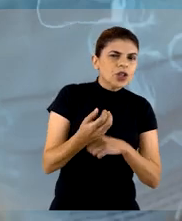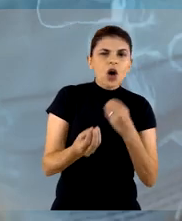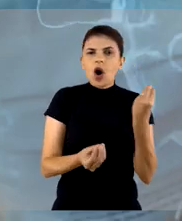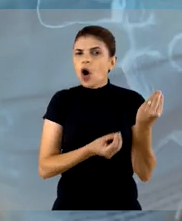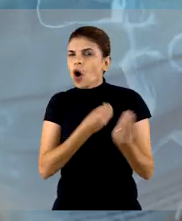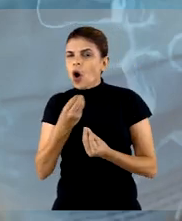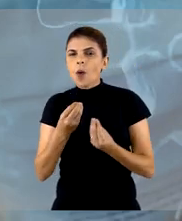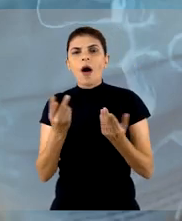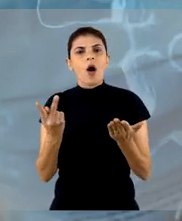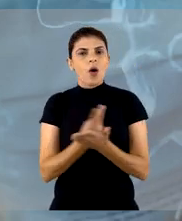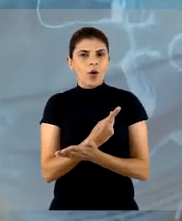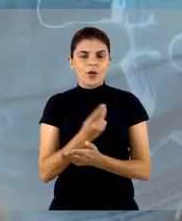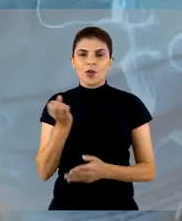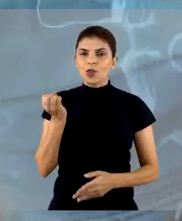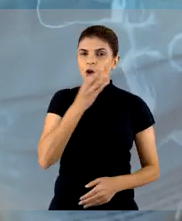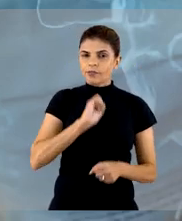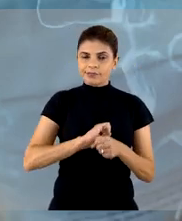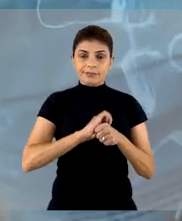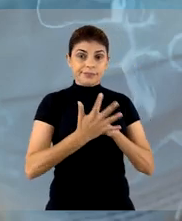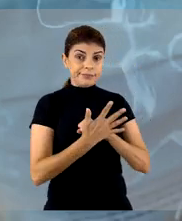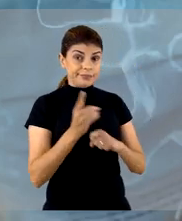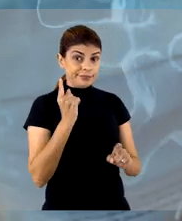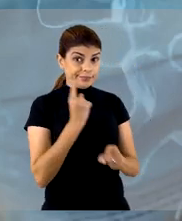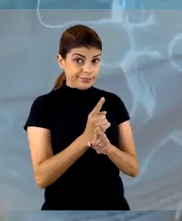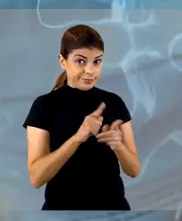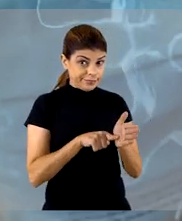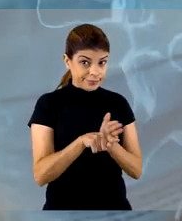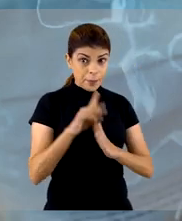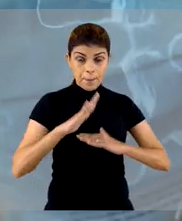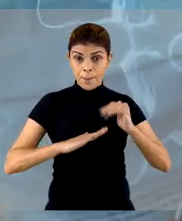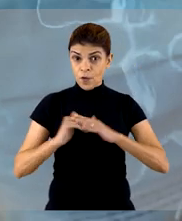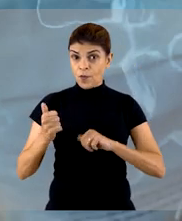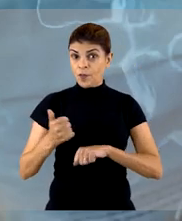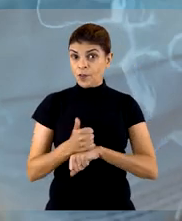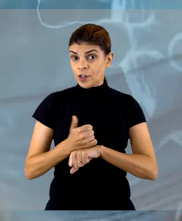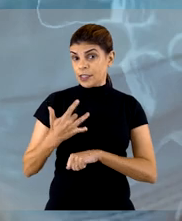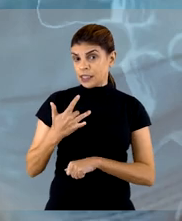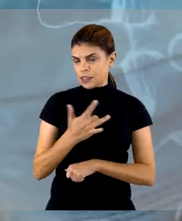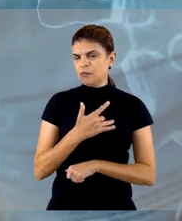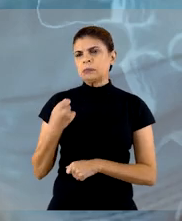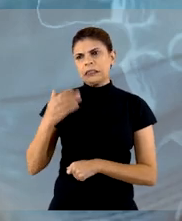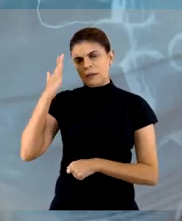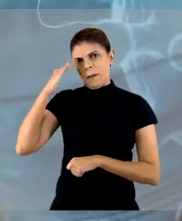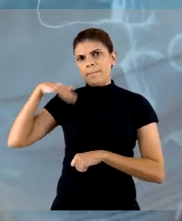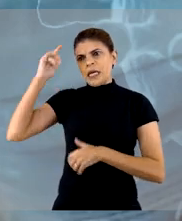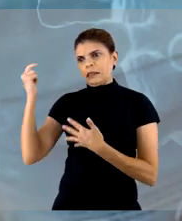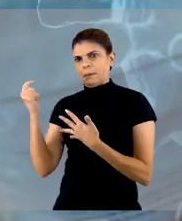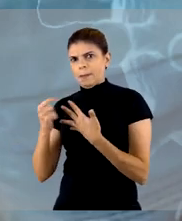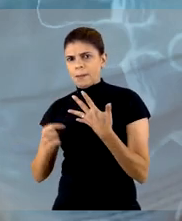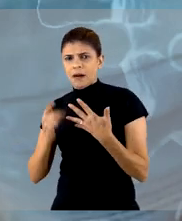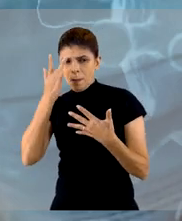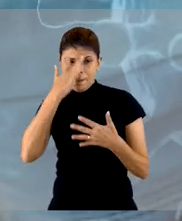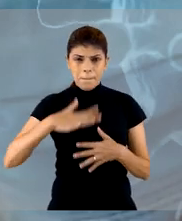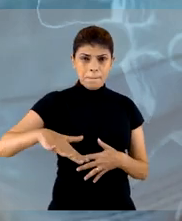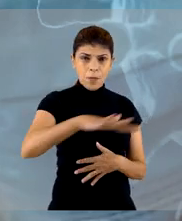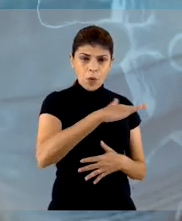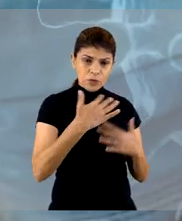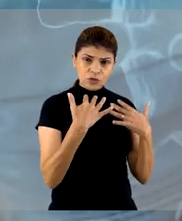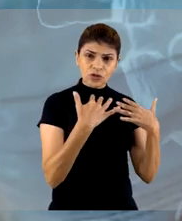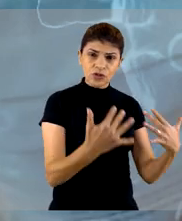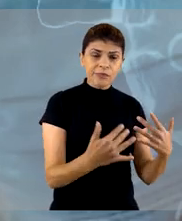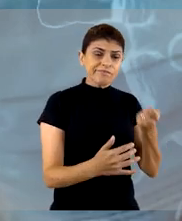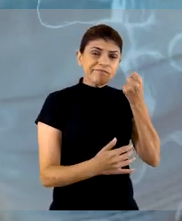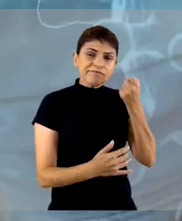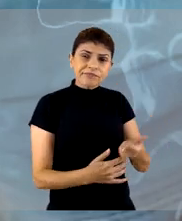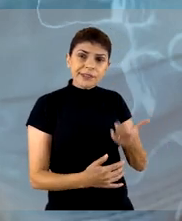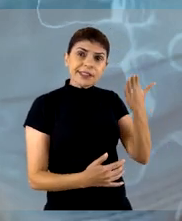da dinâmica do diagnóstico do novo coronavírus. Para o profissional de saúde, ele precisa saber muito mais do que isso. Mas para a população geral,